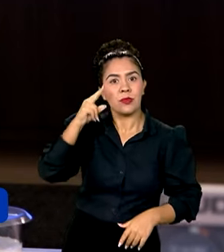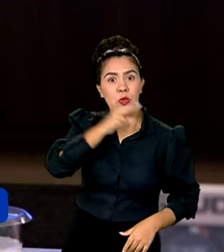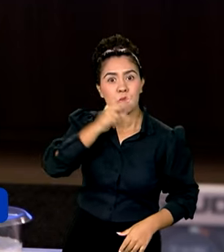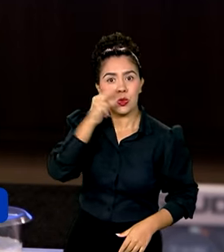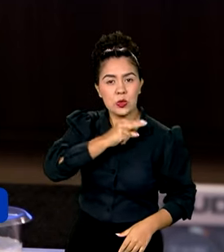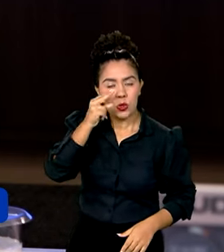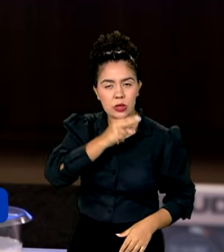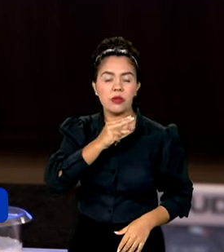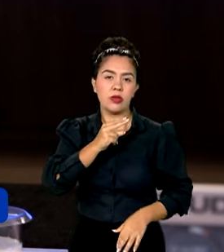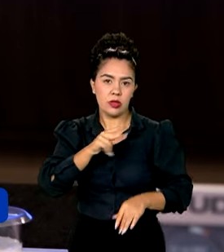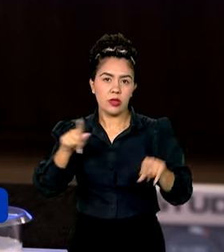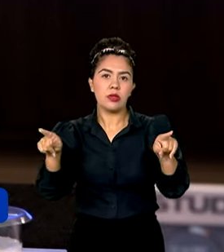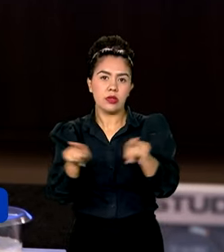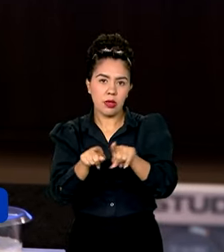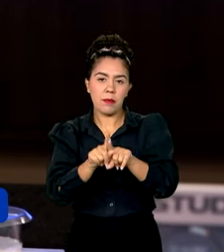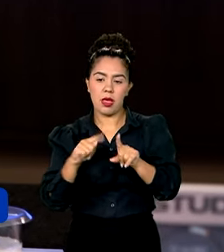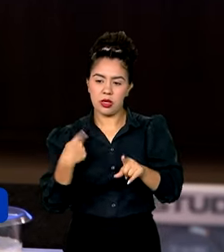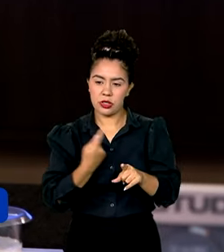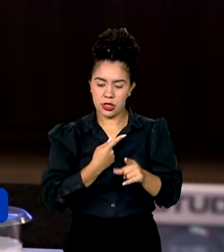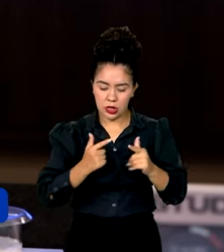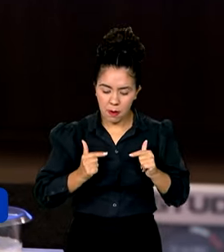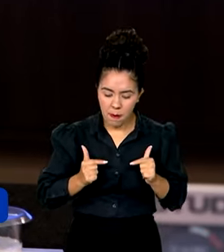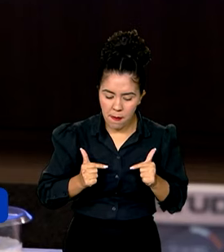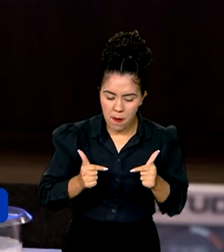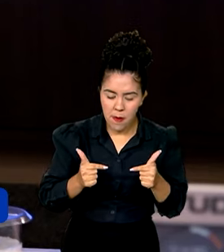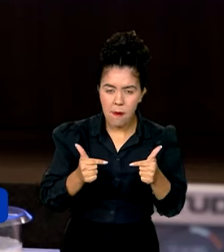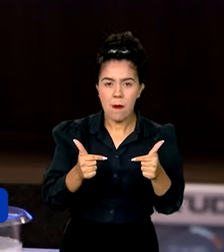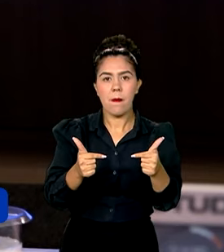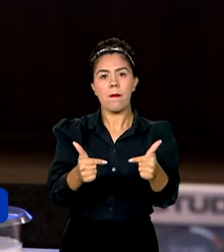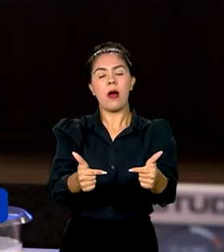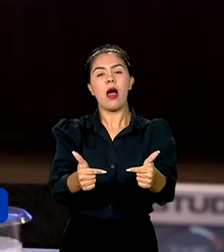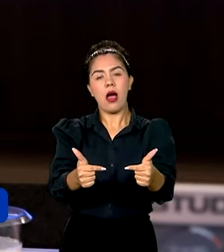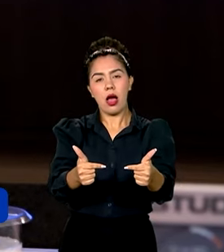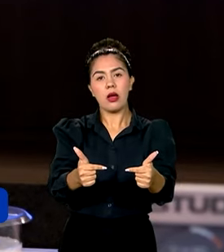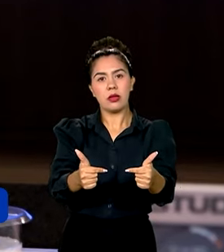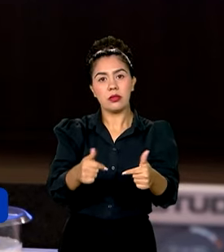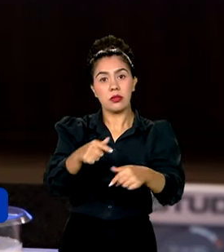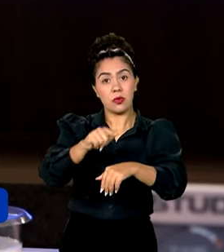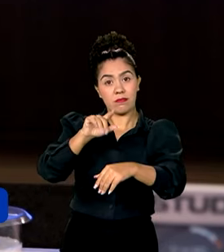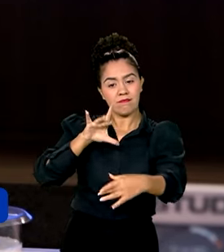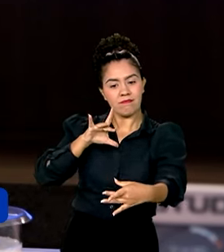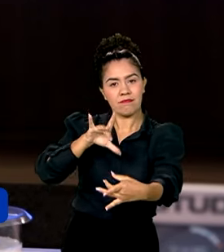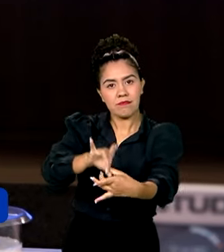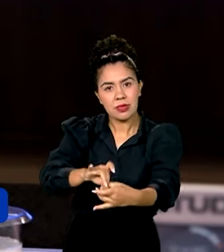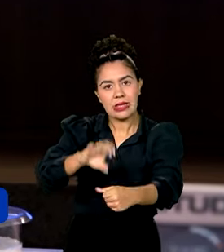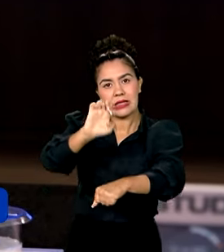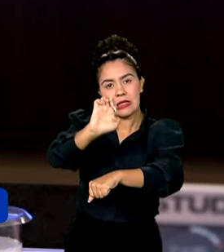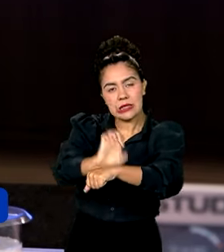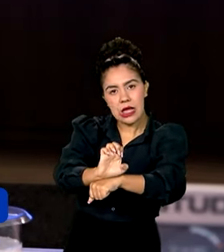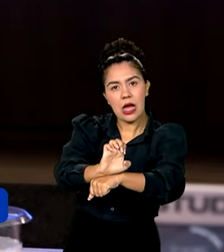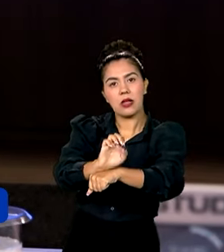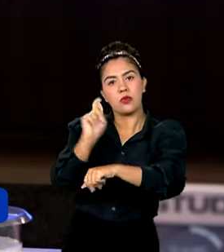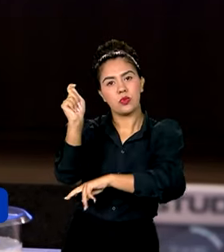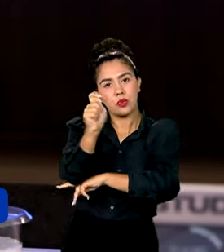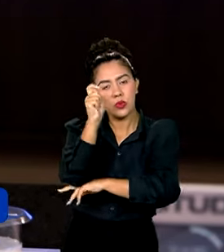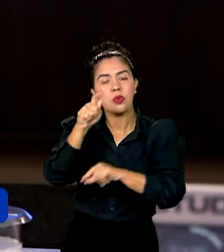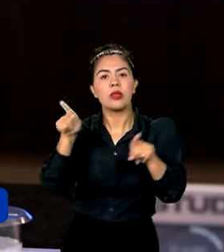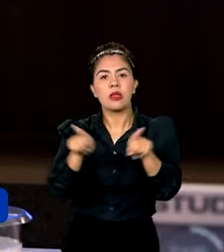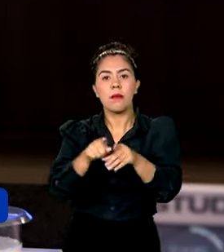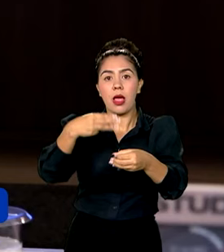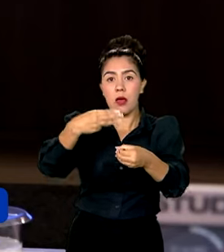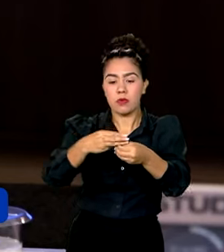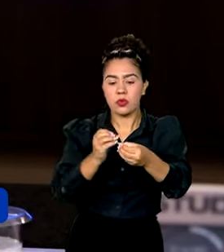trabalhar também dessa forma eh combinada com com o Estado do Rio Grande do Sul e com municípios no esforço de